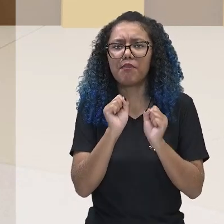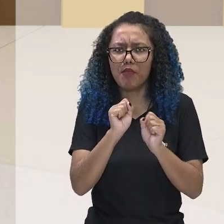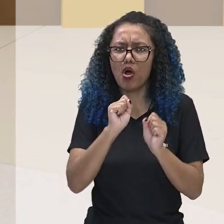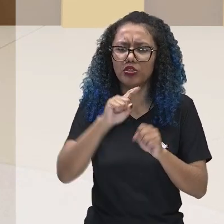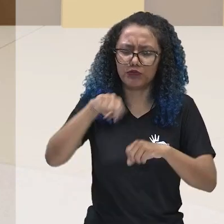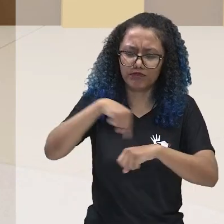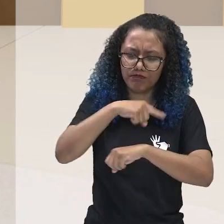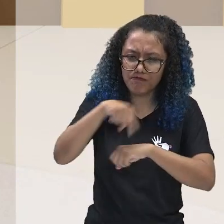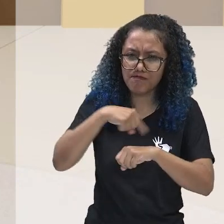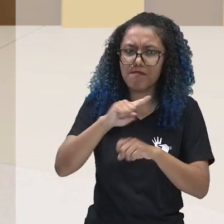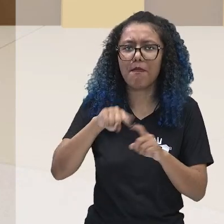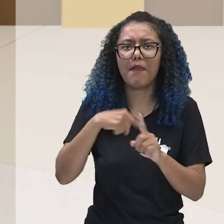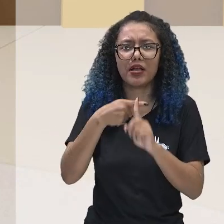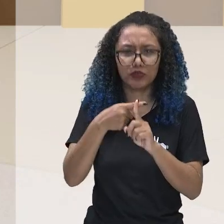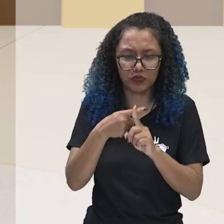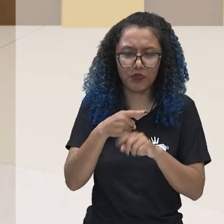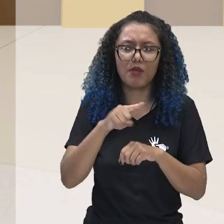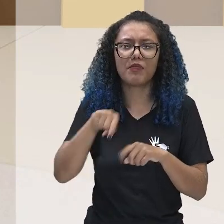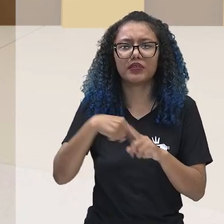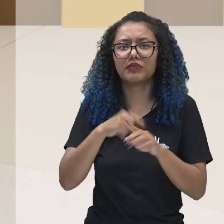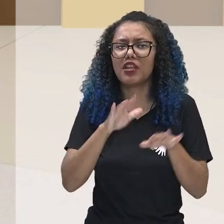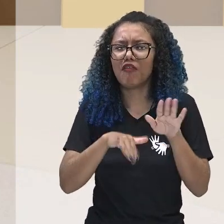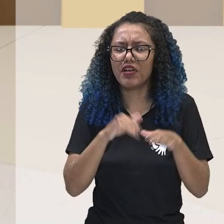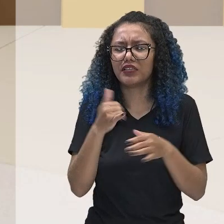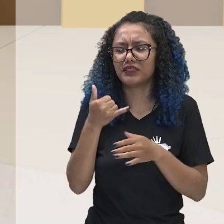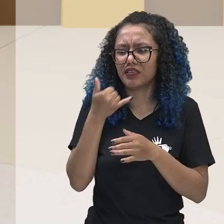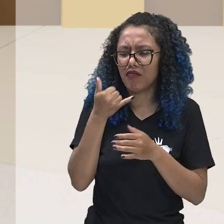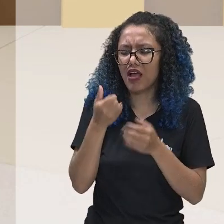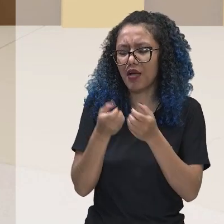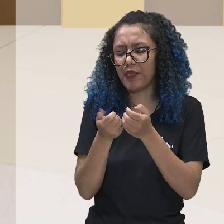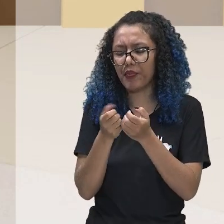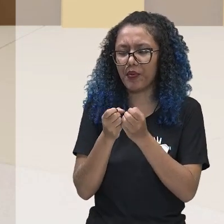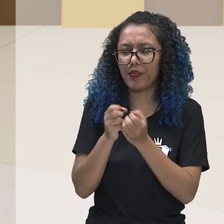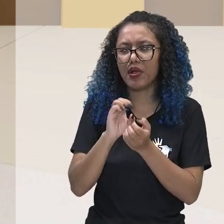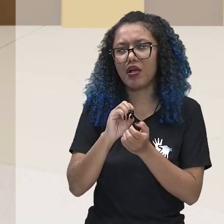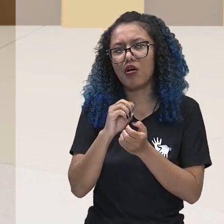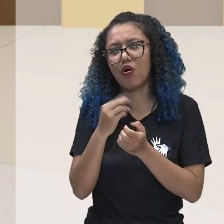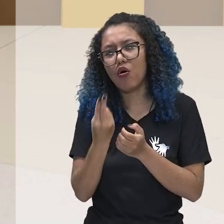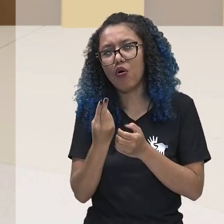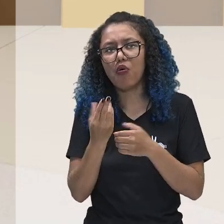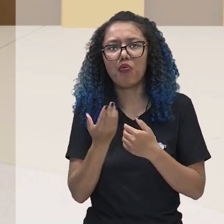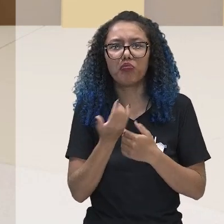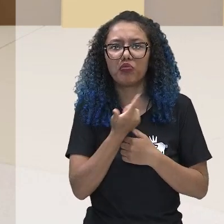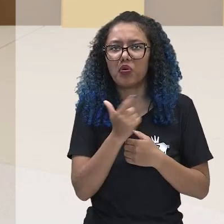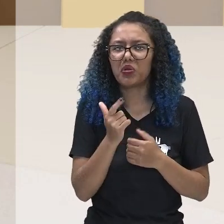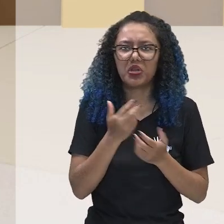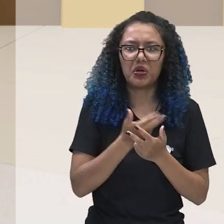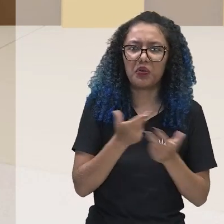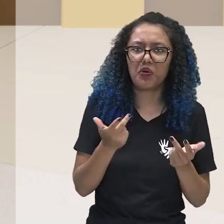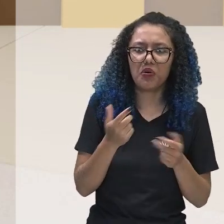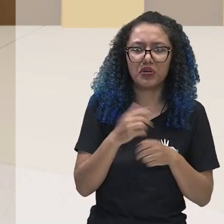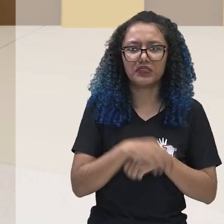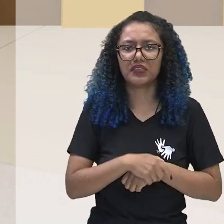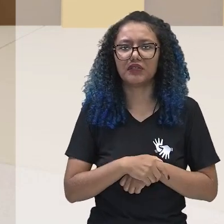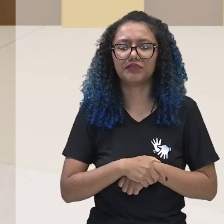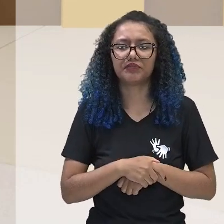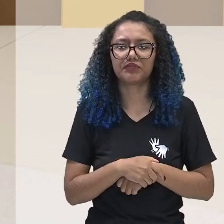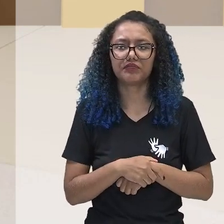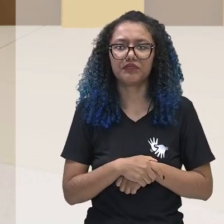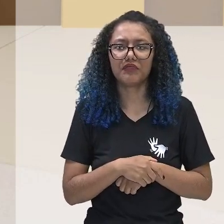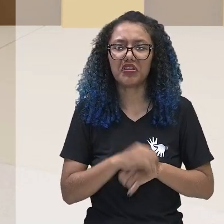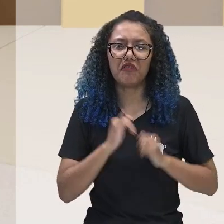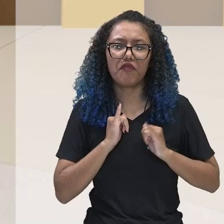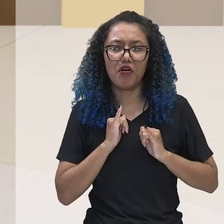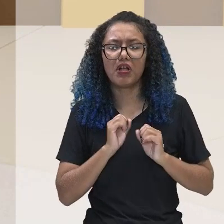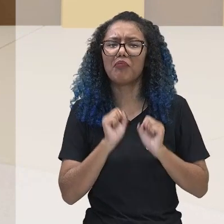esteja desperdiçando no celular, ou um tempo mal investido, né? Estuda mais um pouquinho o conteúdo que você teve na escola,